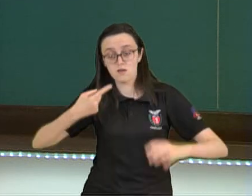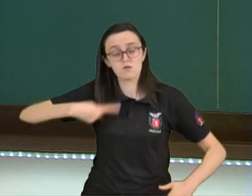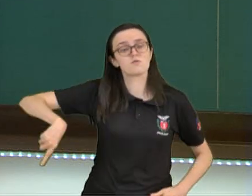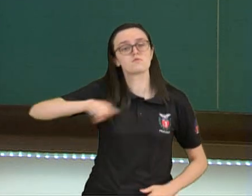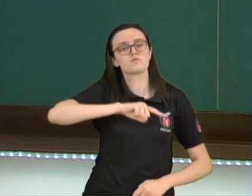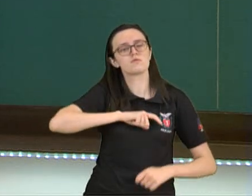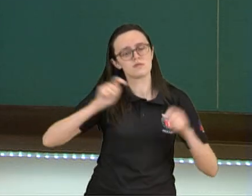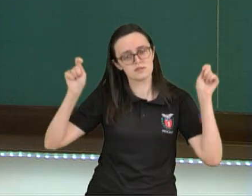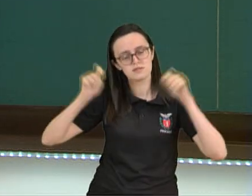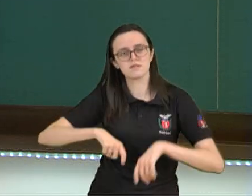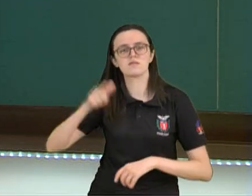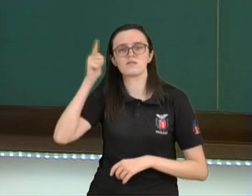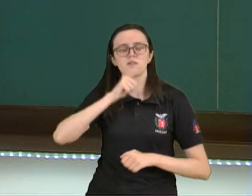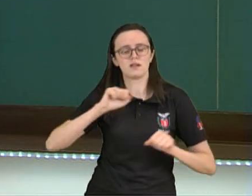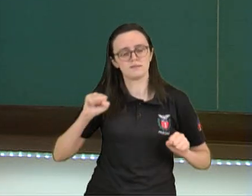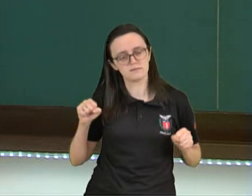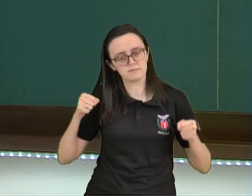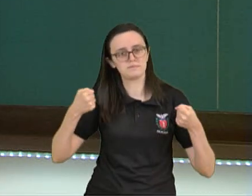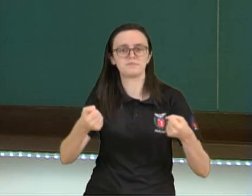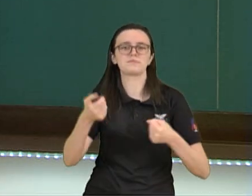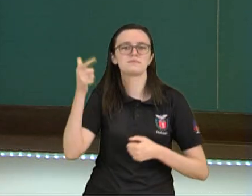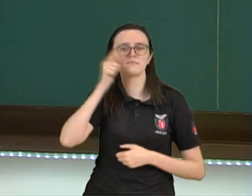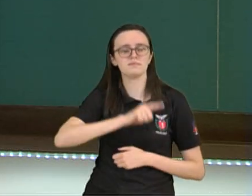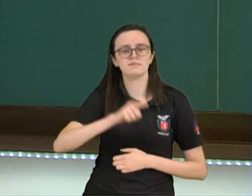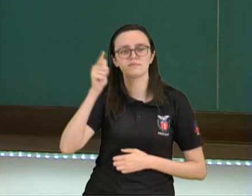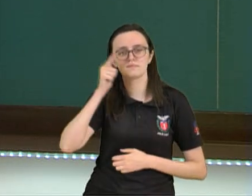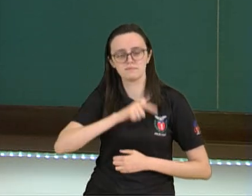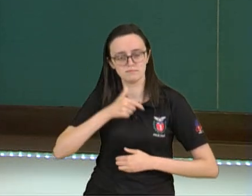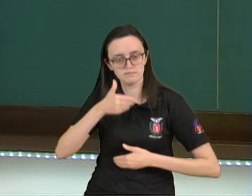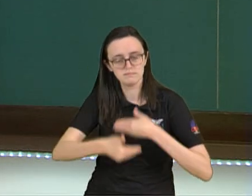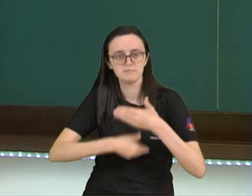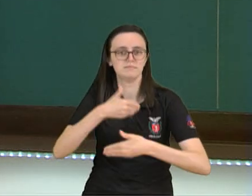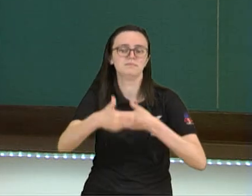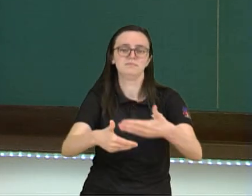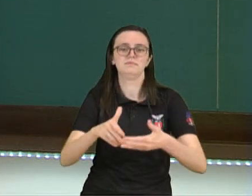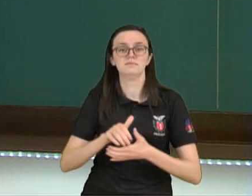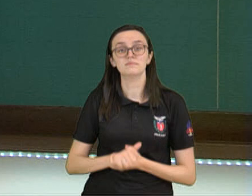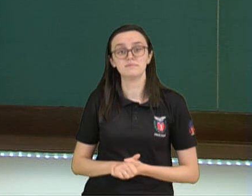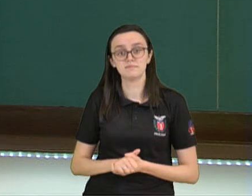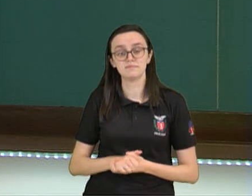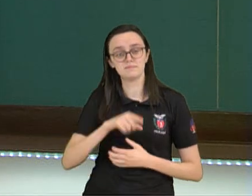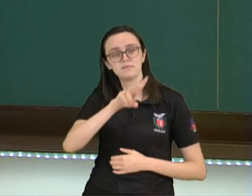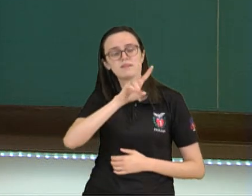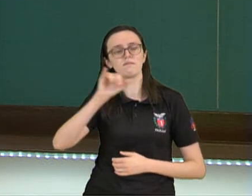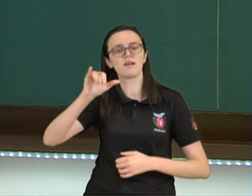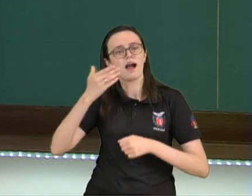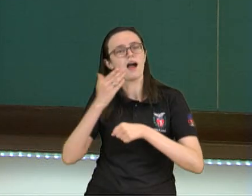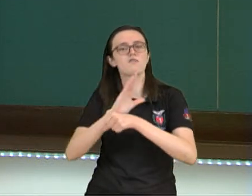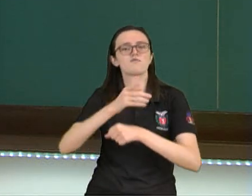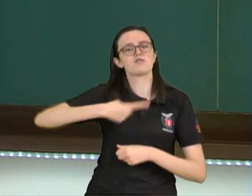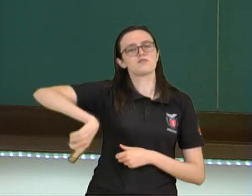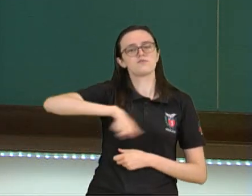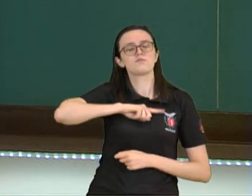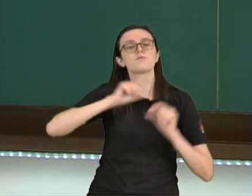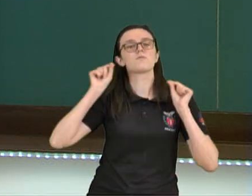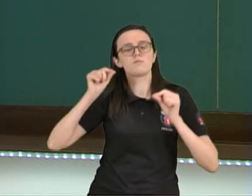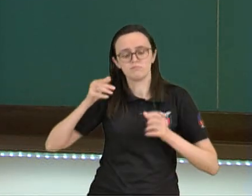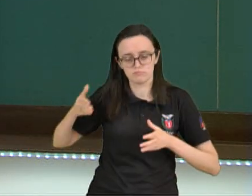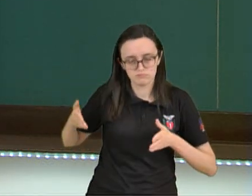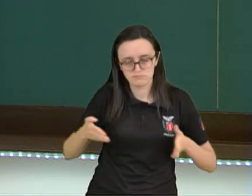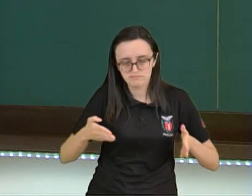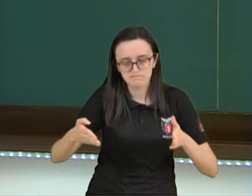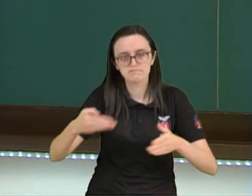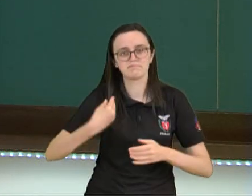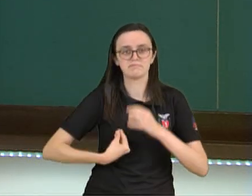temos, podemos nos esforçar para desenvolver ela. Ela vai ajudar a gente a trilhar a